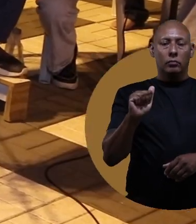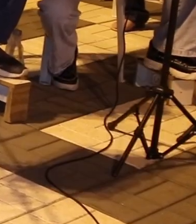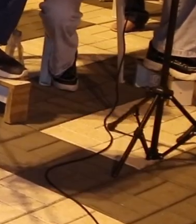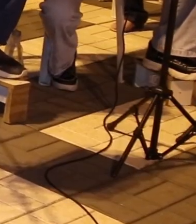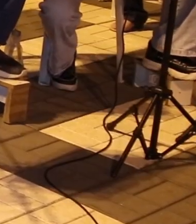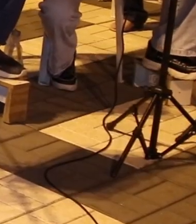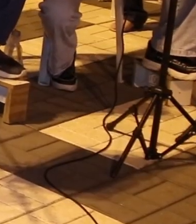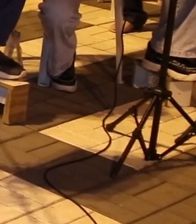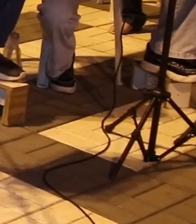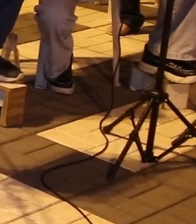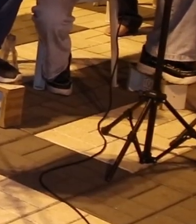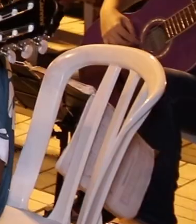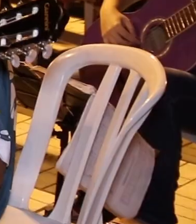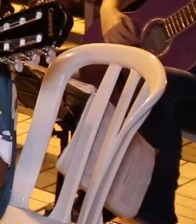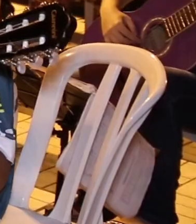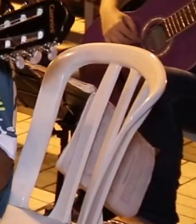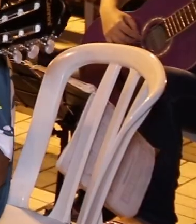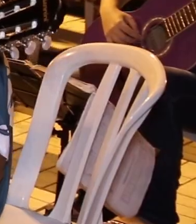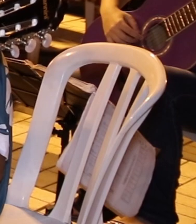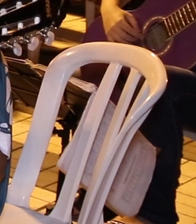Adolescente.